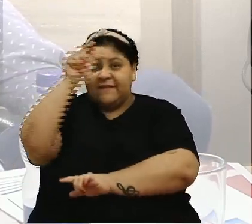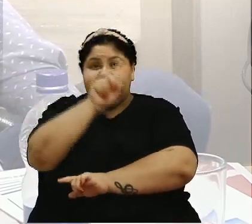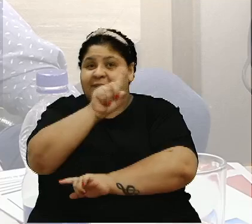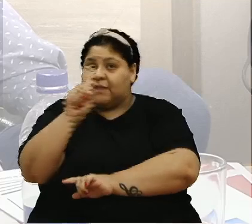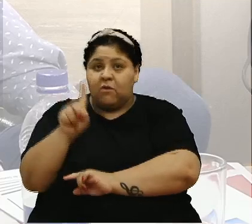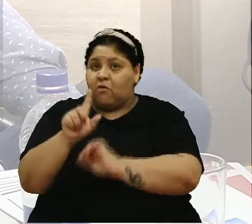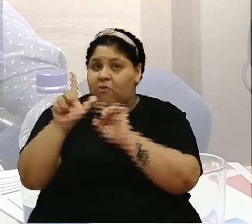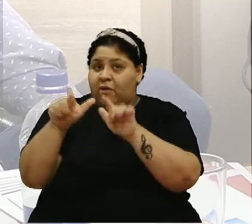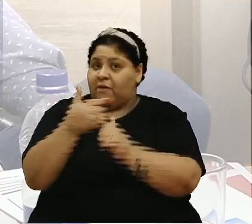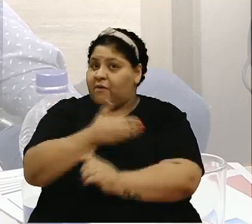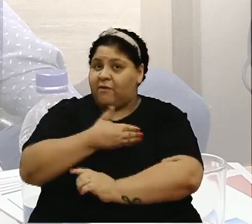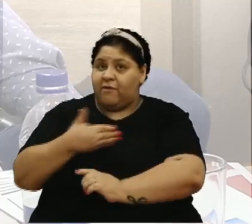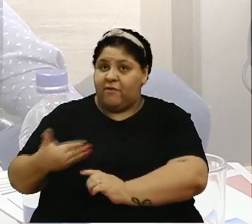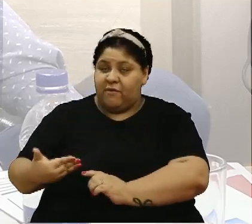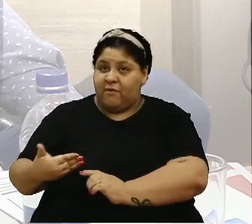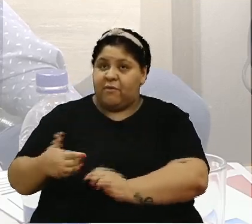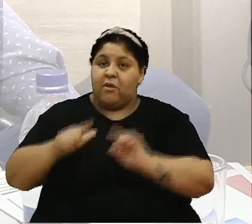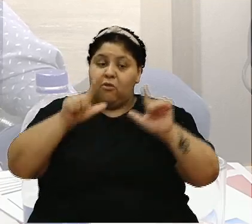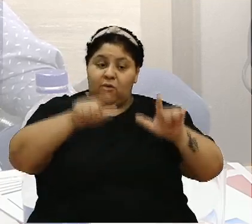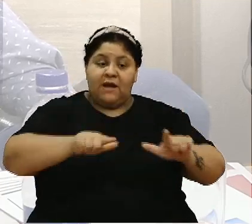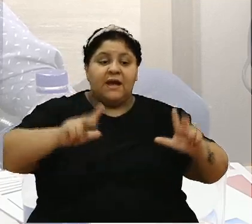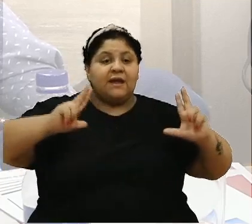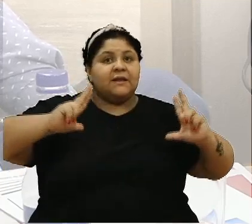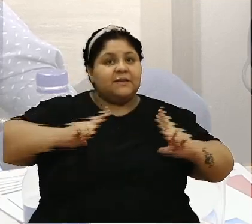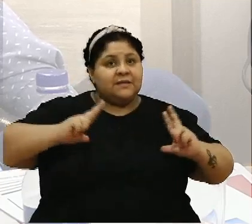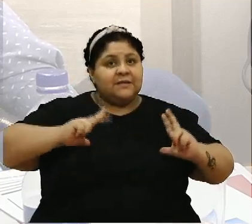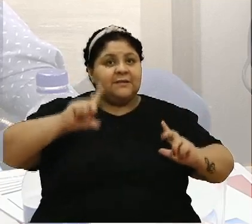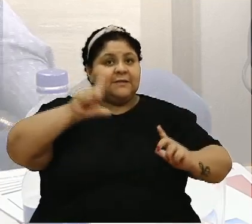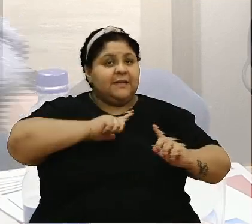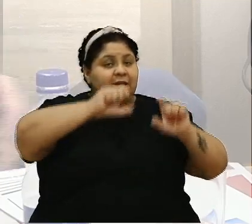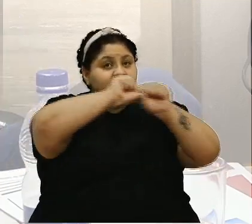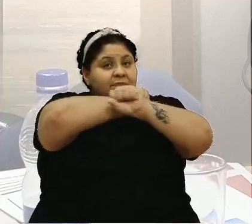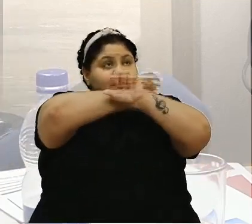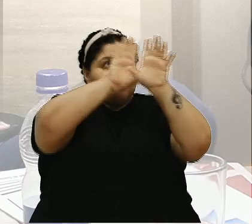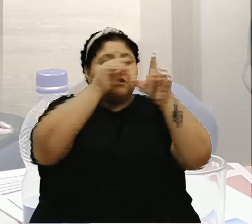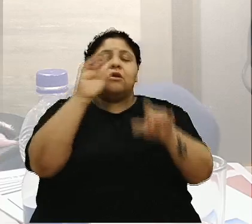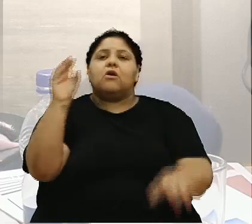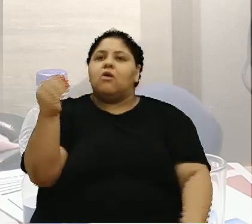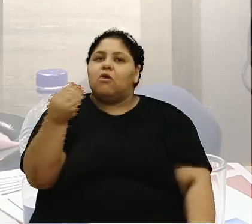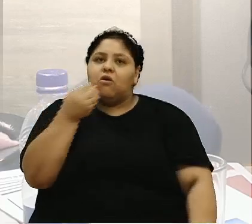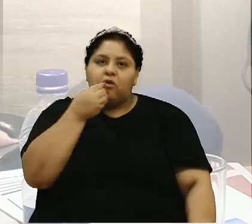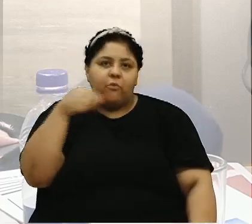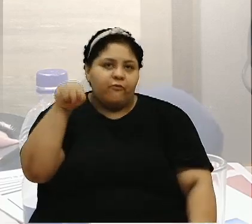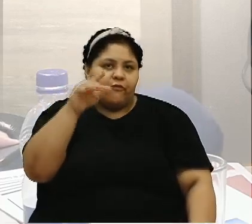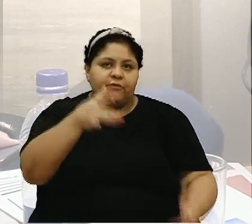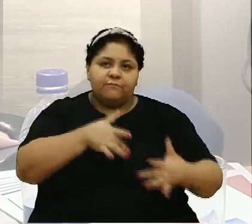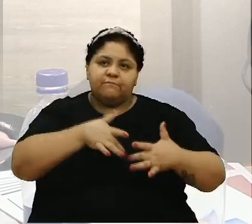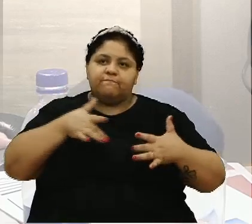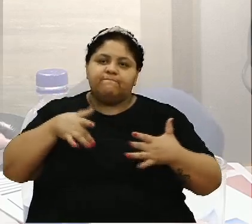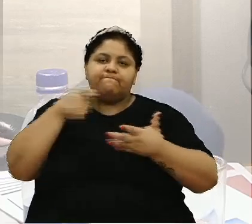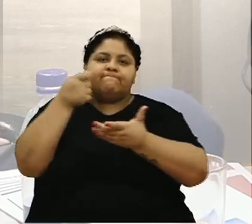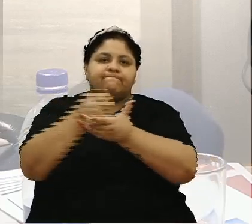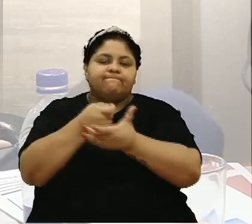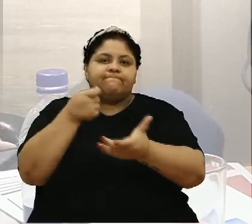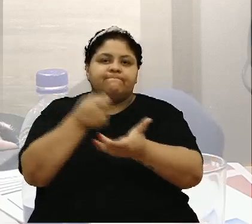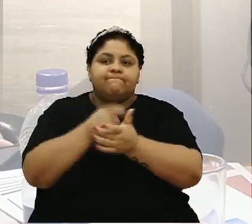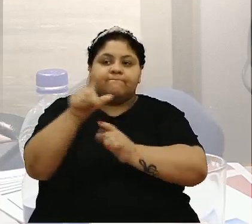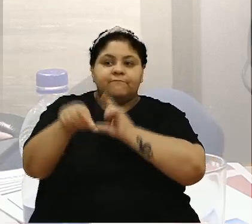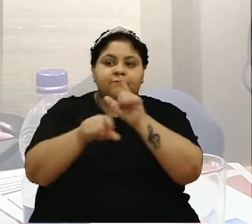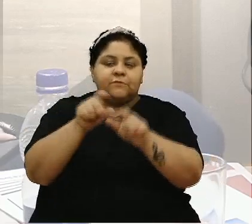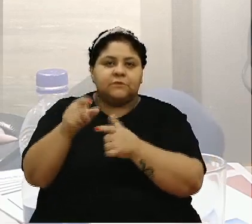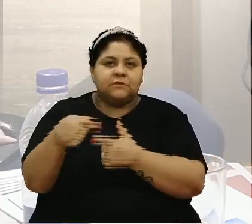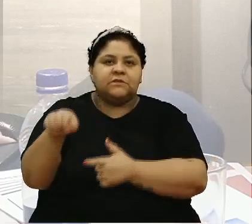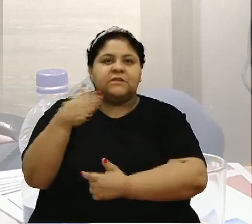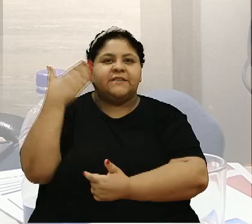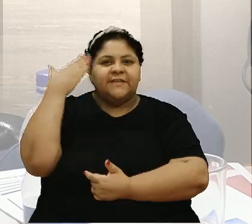um espaço público, é um espaço privado, né, então isso tem que ficar claro. Mas é claro que a gente se solidariza e está tentando buscar uma alternativa, porque a